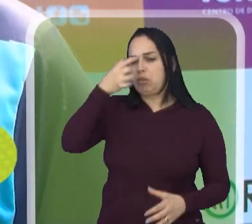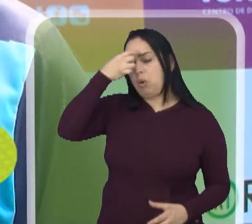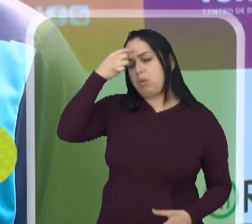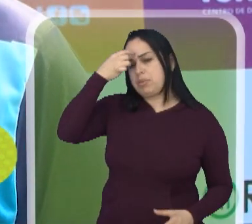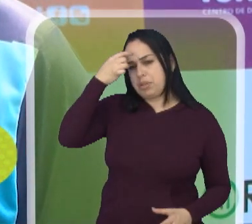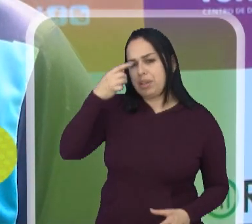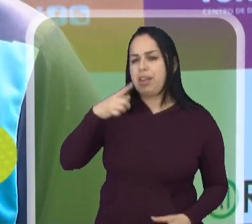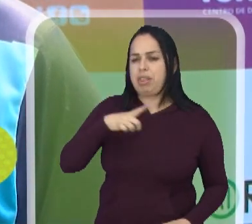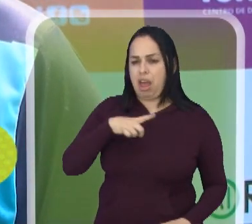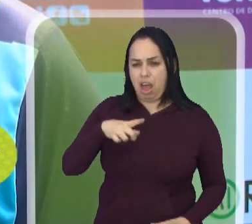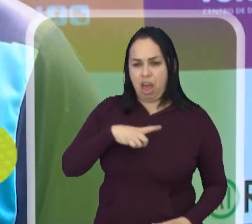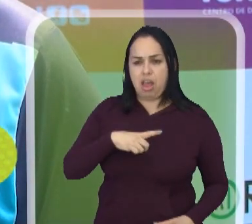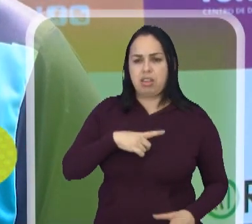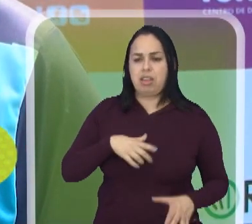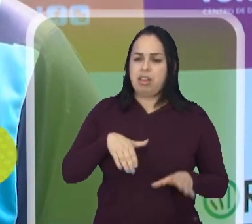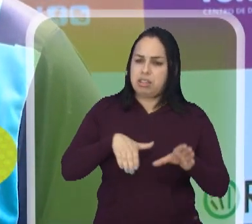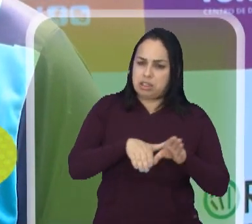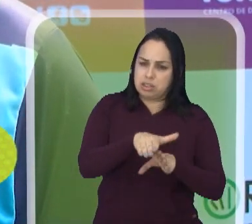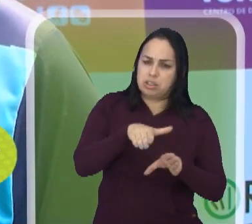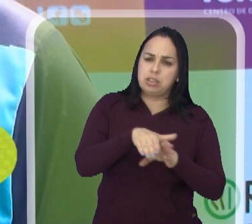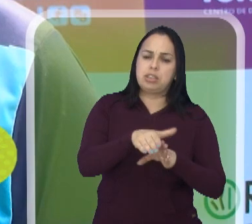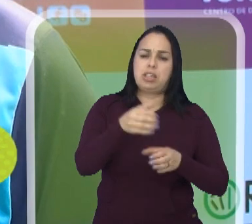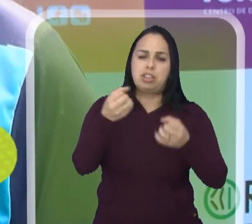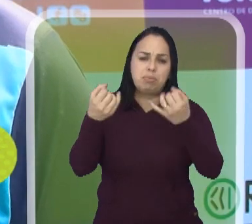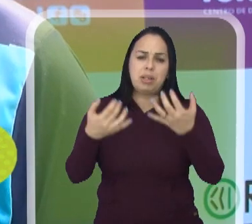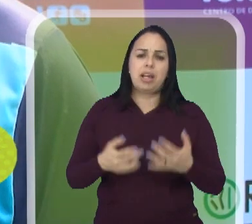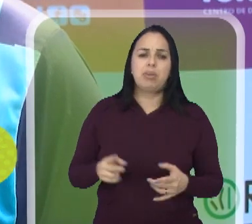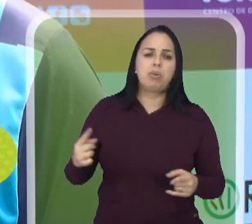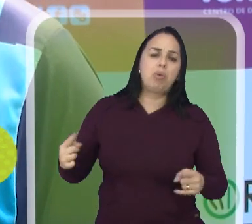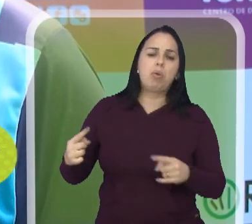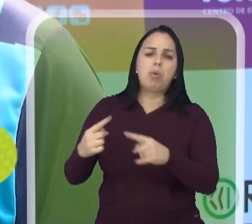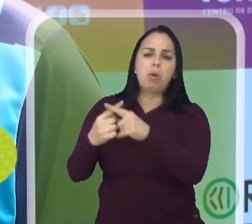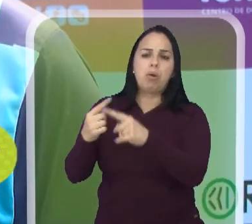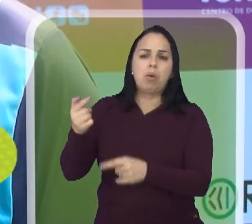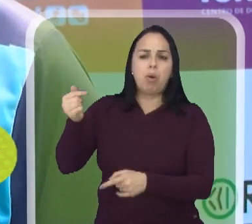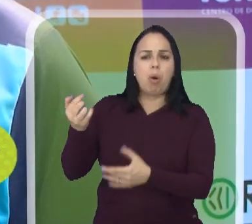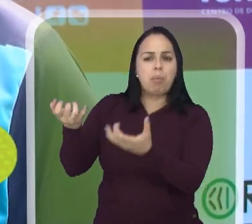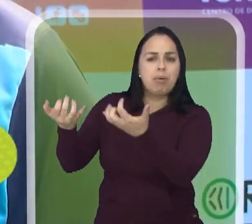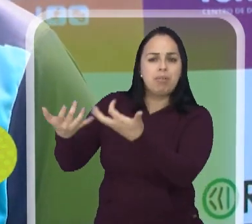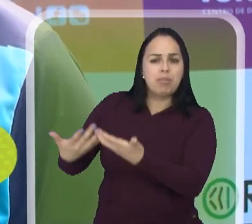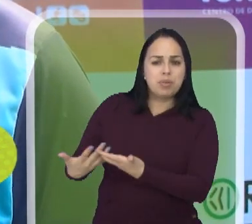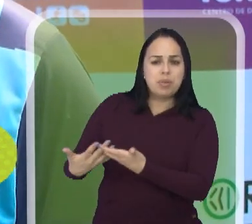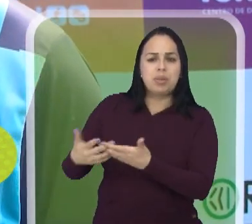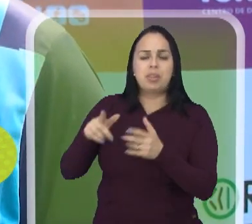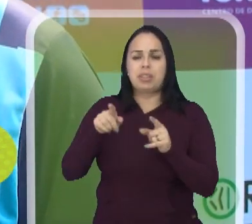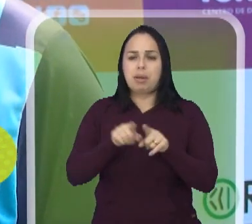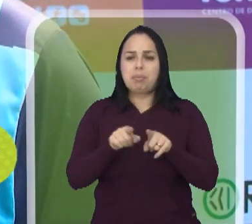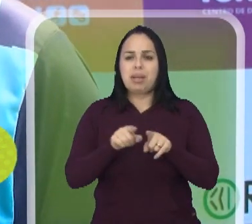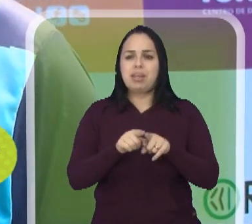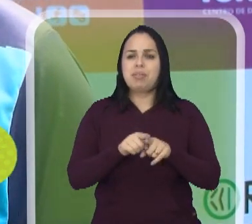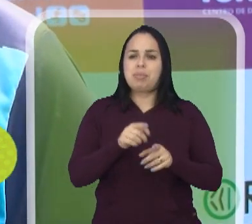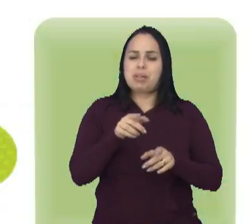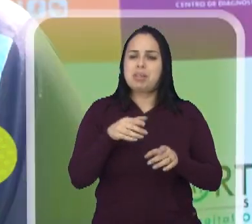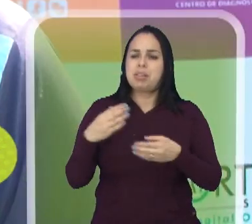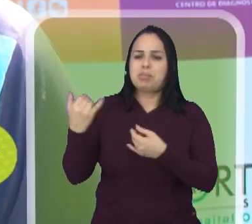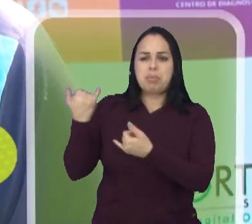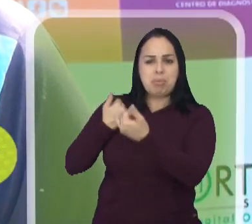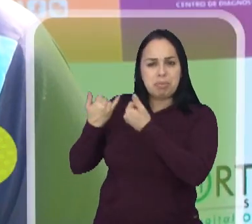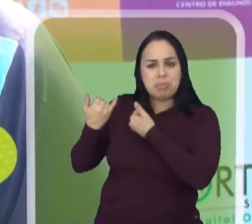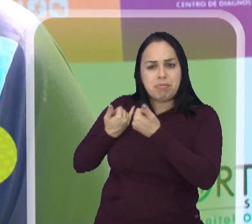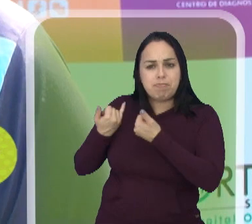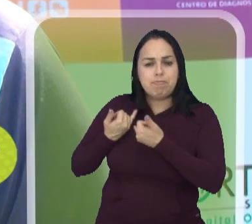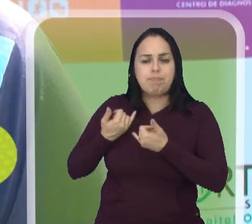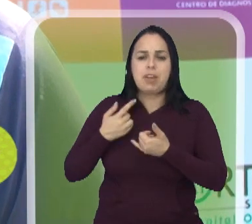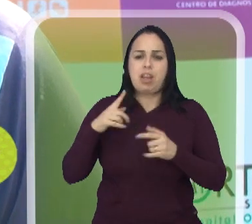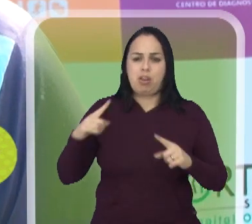passado orientações para elas, tem falado a respeito do adversário também. Nossa análise de desempenho tem trazido informações para nós. Um jogo